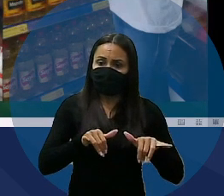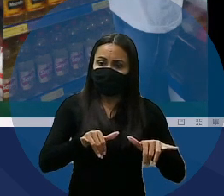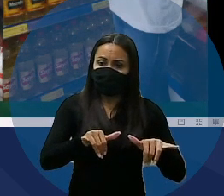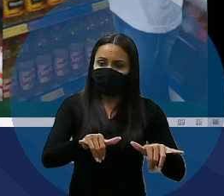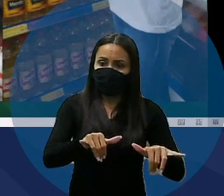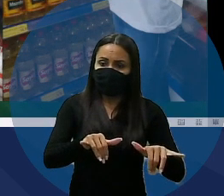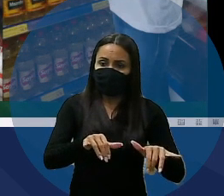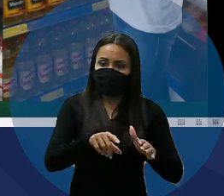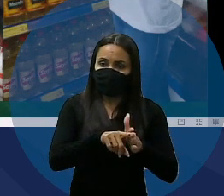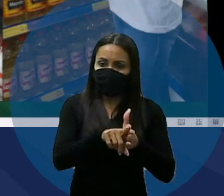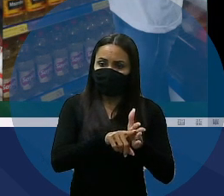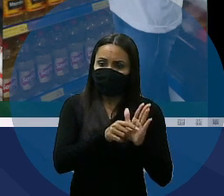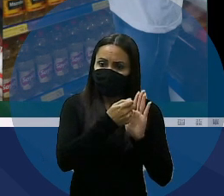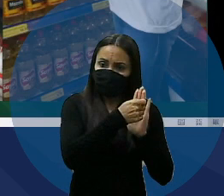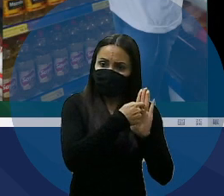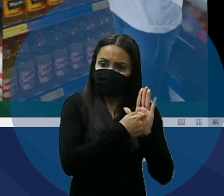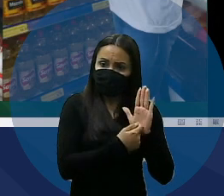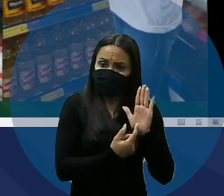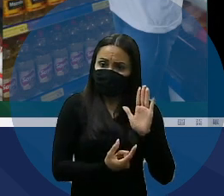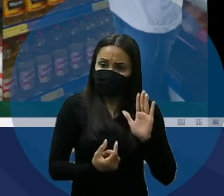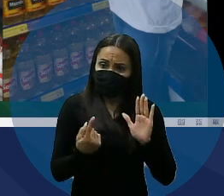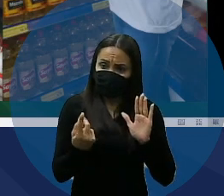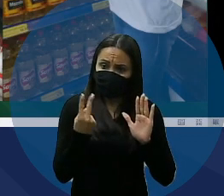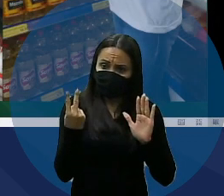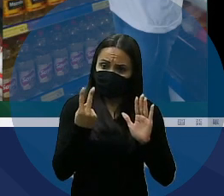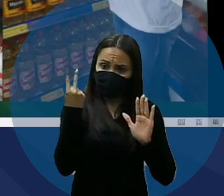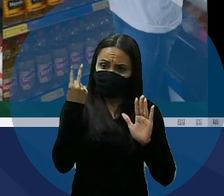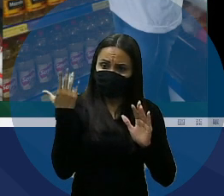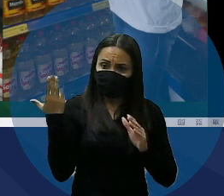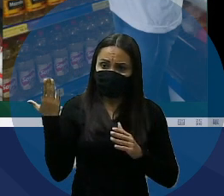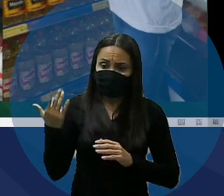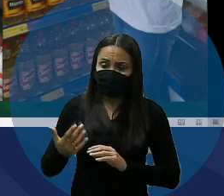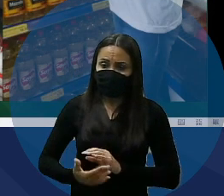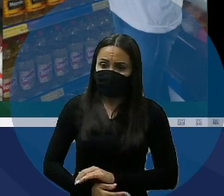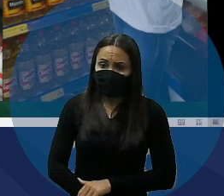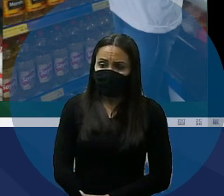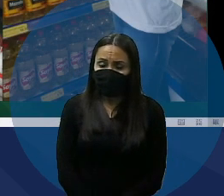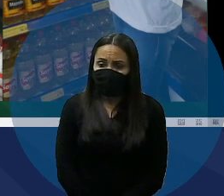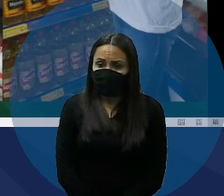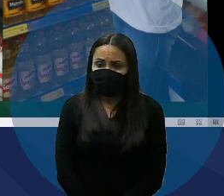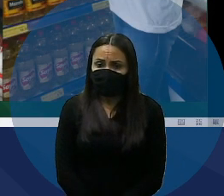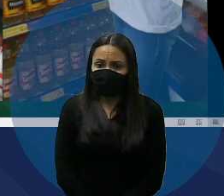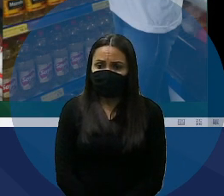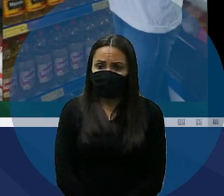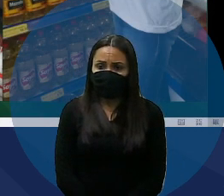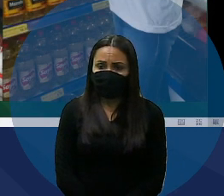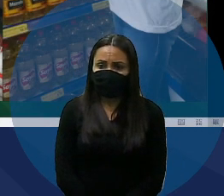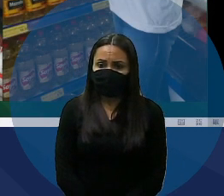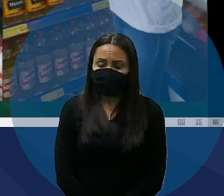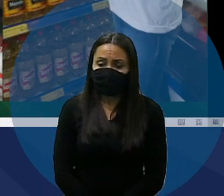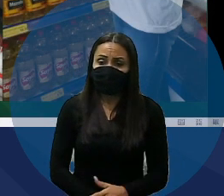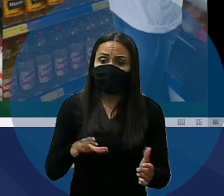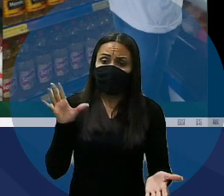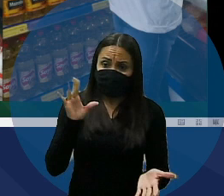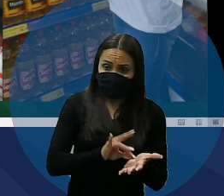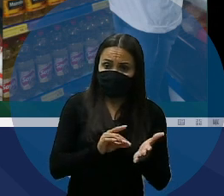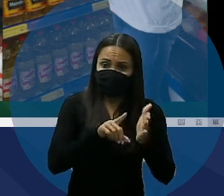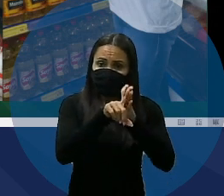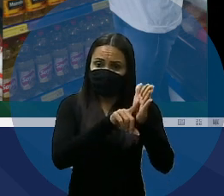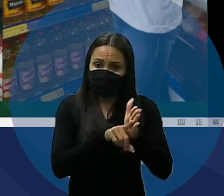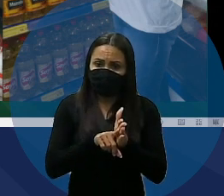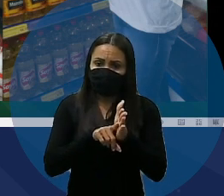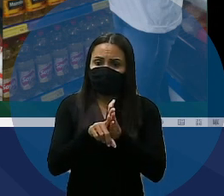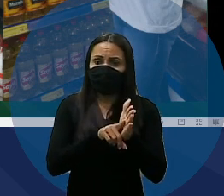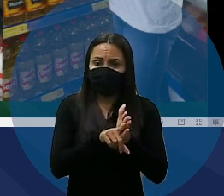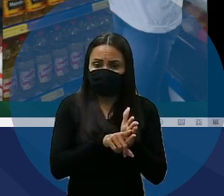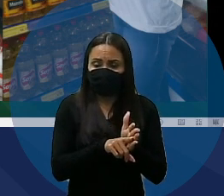e compararam os preços, né, de um para outro, e realizaram a sua pesquisa e viram que realmente vale a